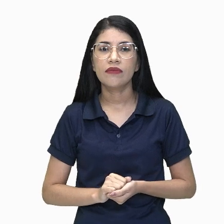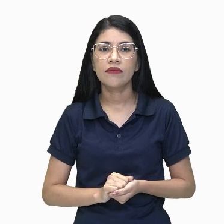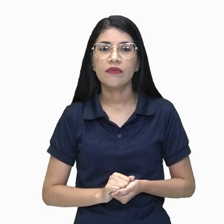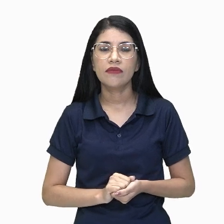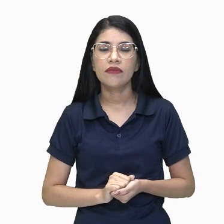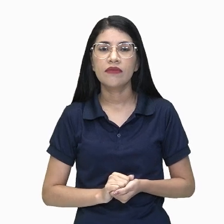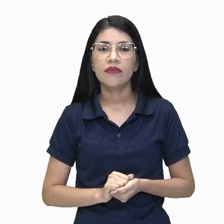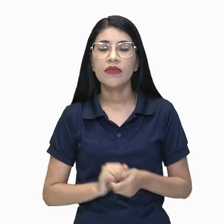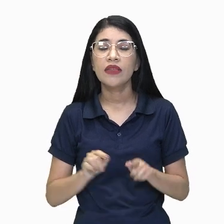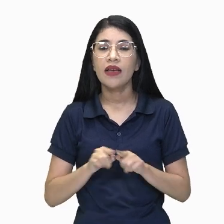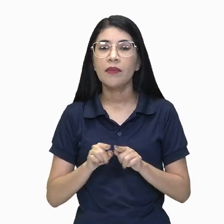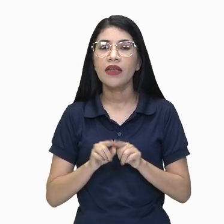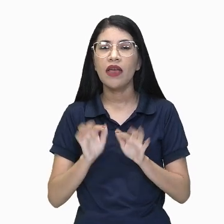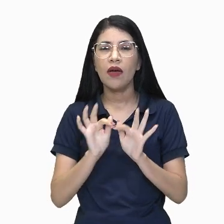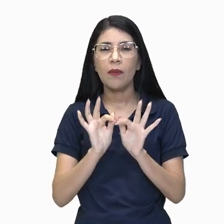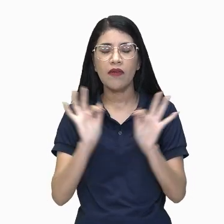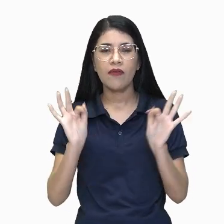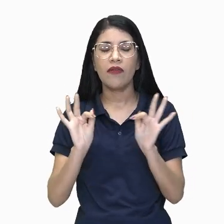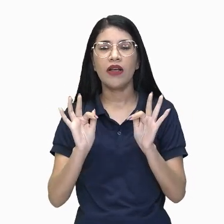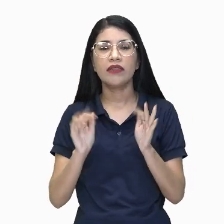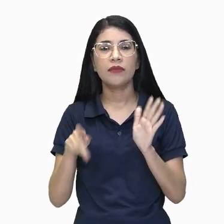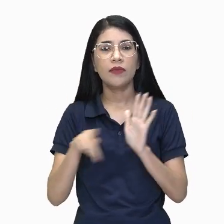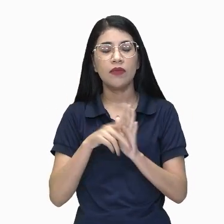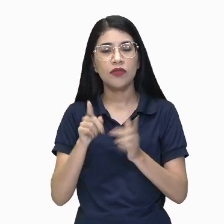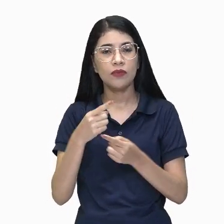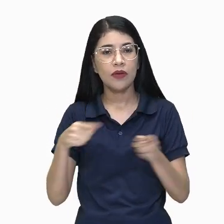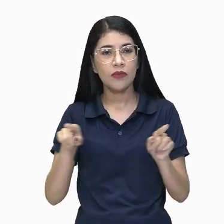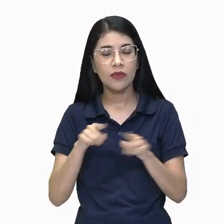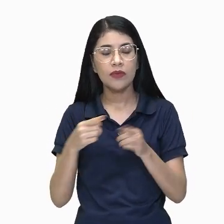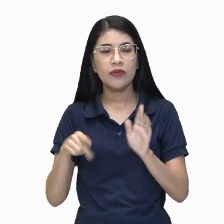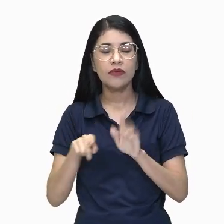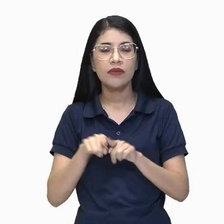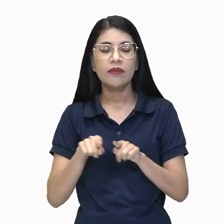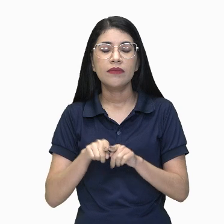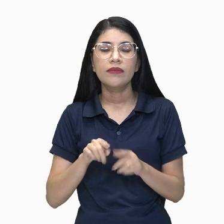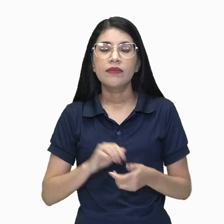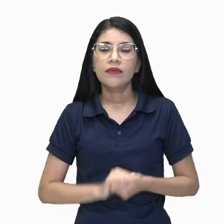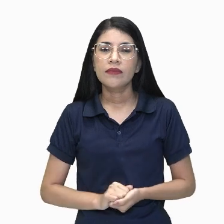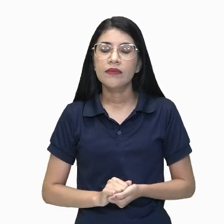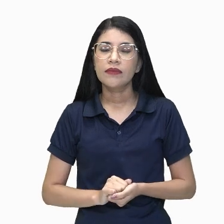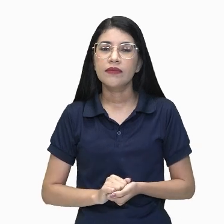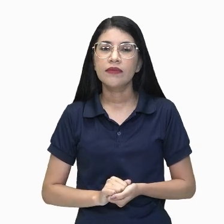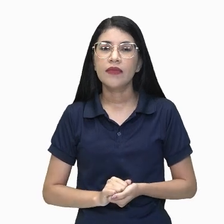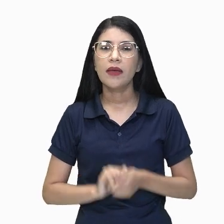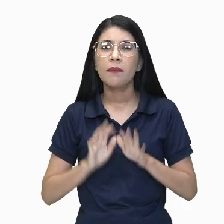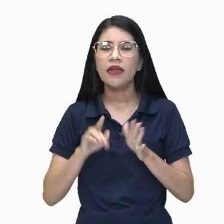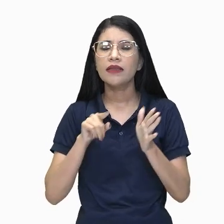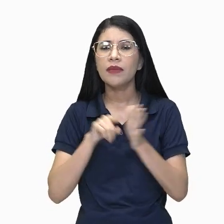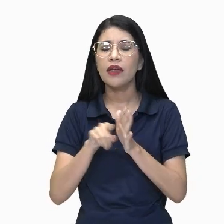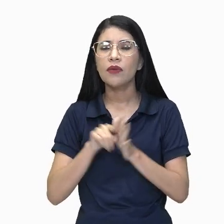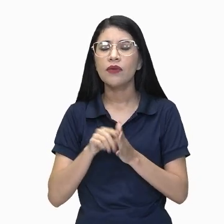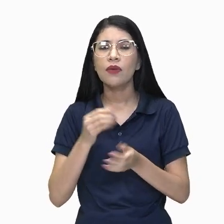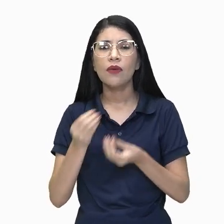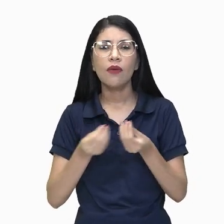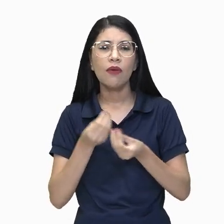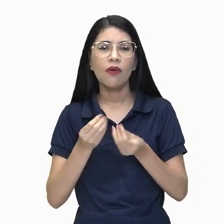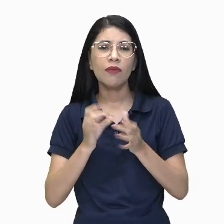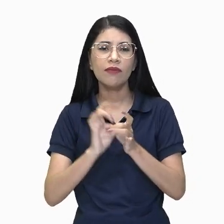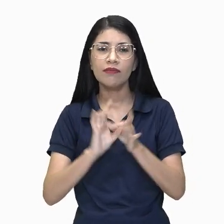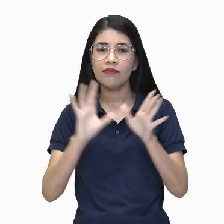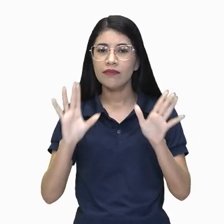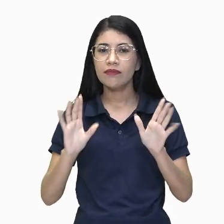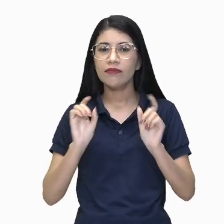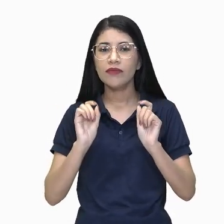um pagode muito interessante, né? Muito legal, mas aí se pergunta, o que fazer com essa tal liberdade? Quais